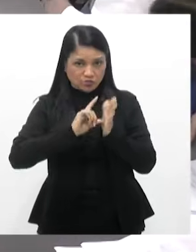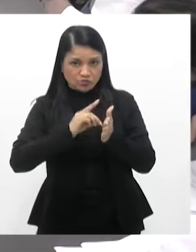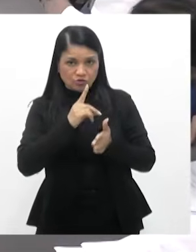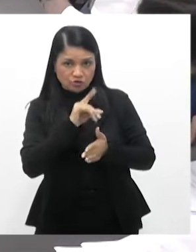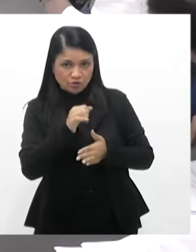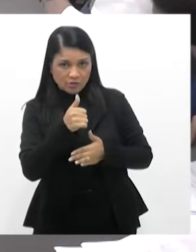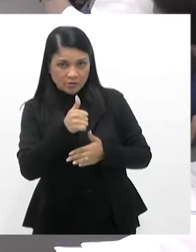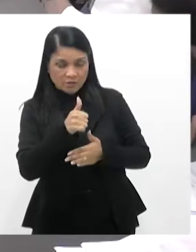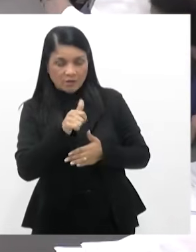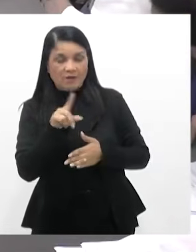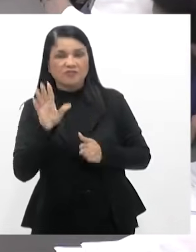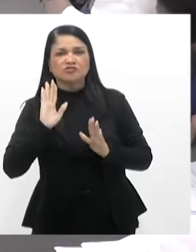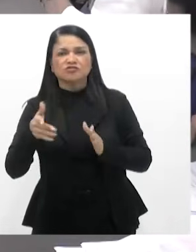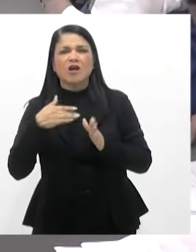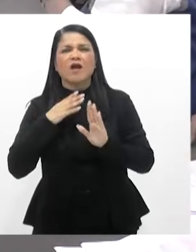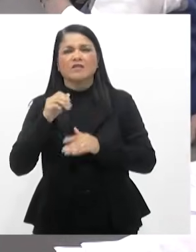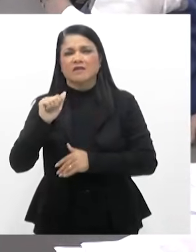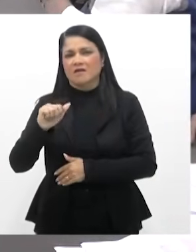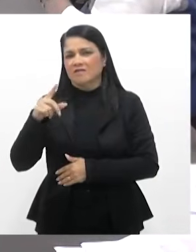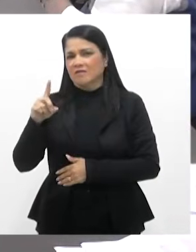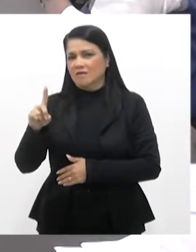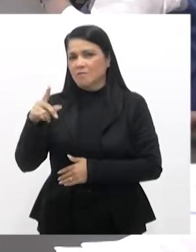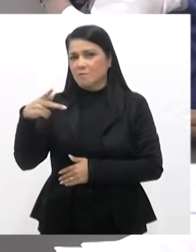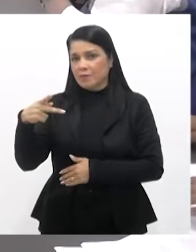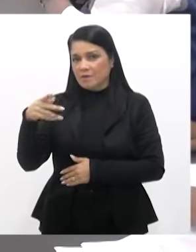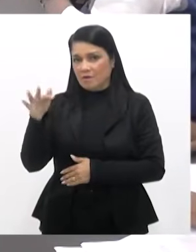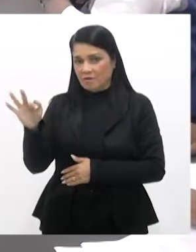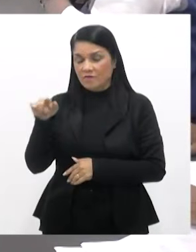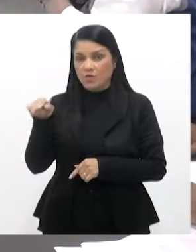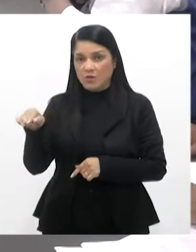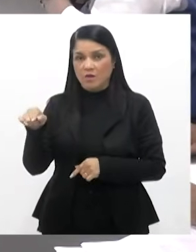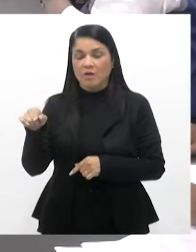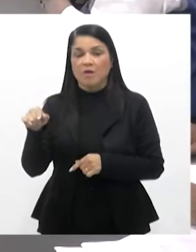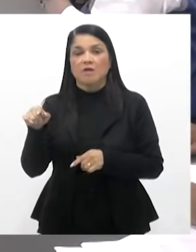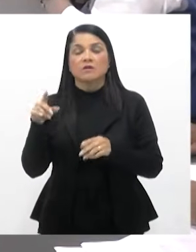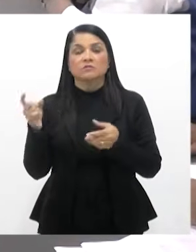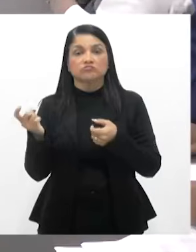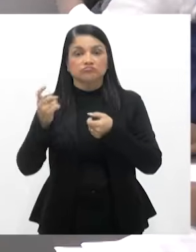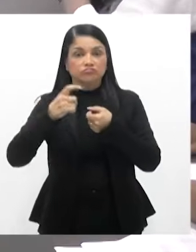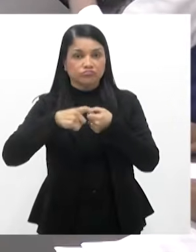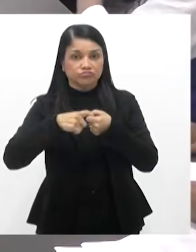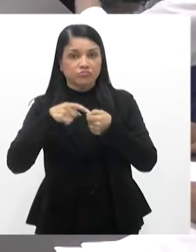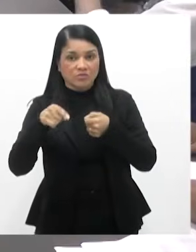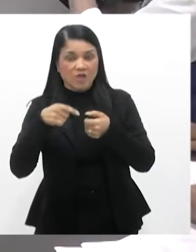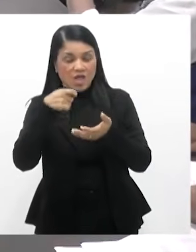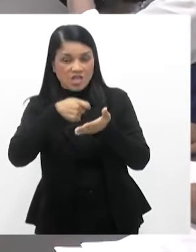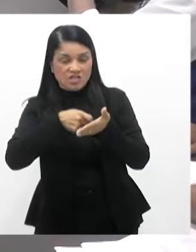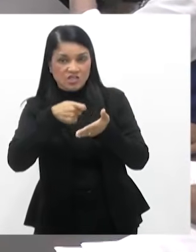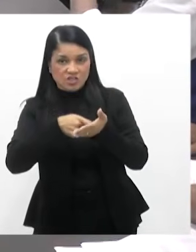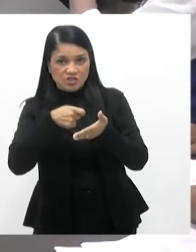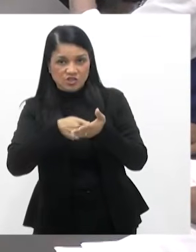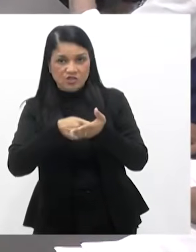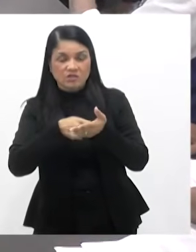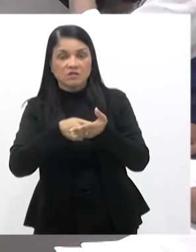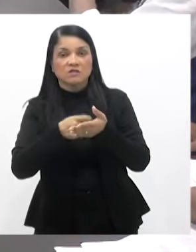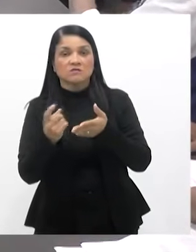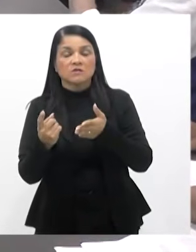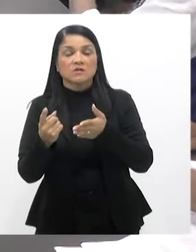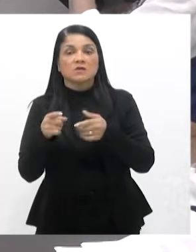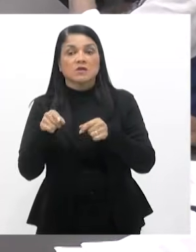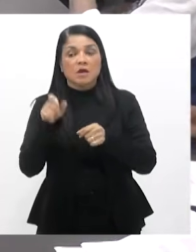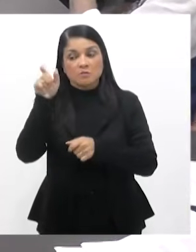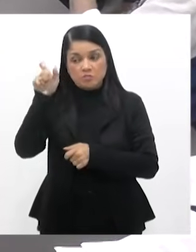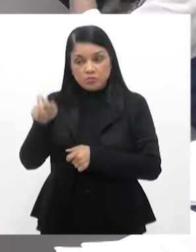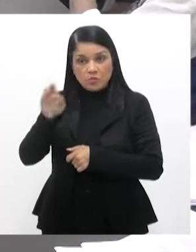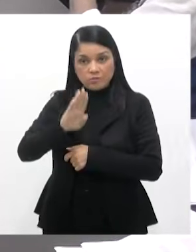foi enfrentada na DPF, é a questão de convenção ou não e a exigência, que aí é constitucional, de filiação, e que aquele